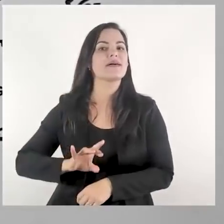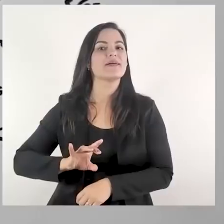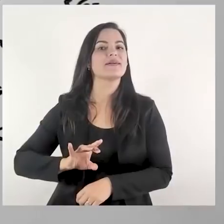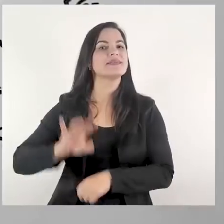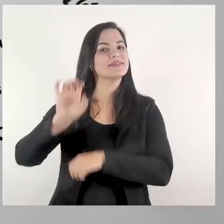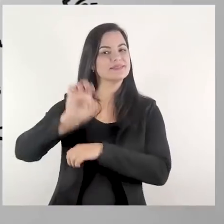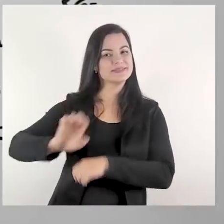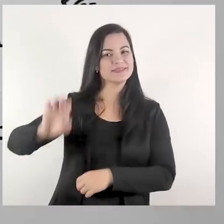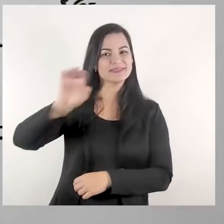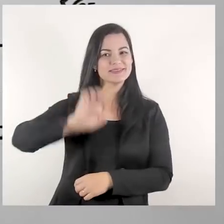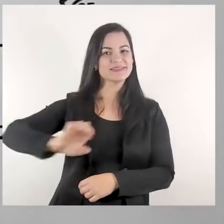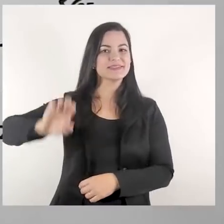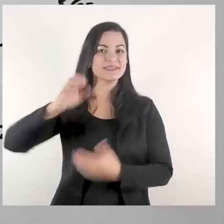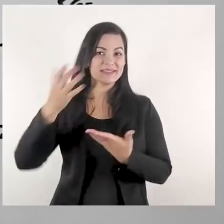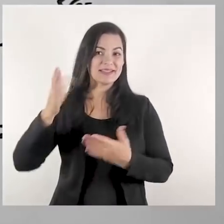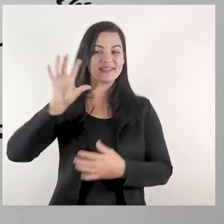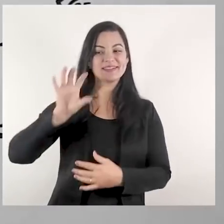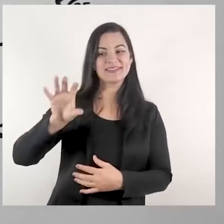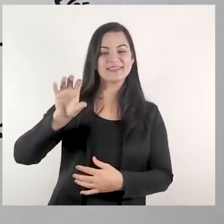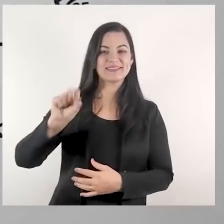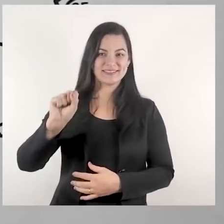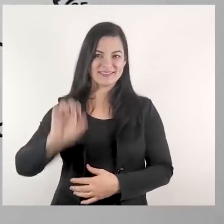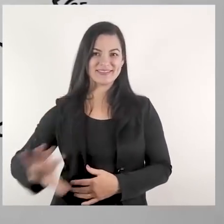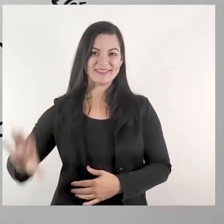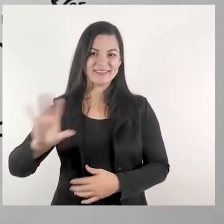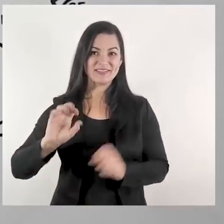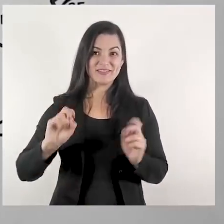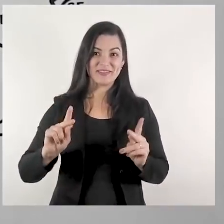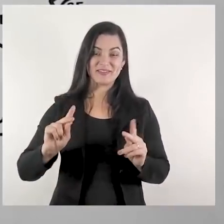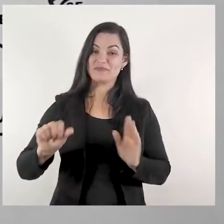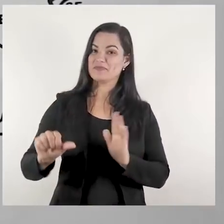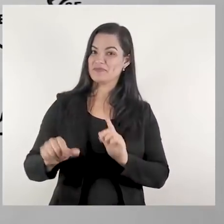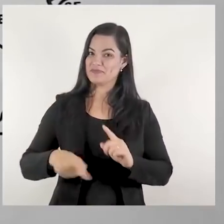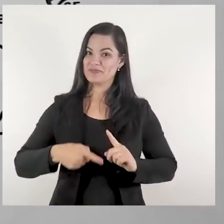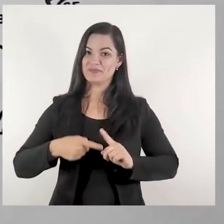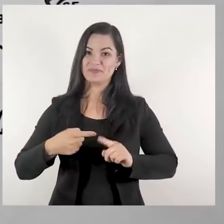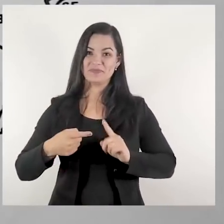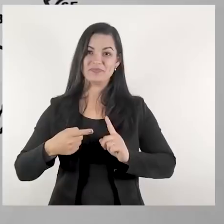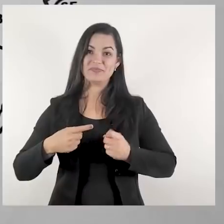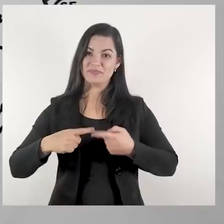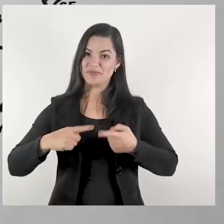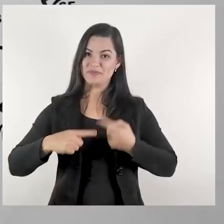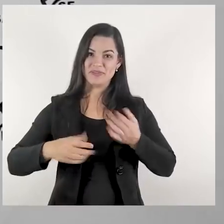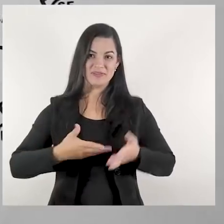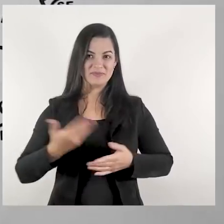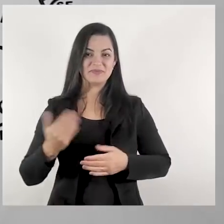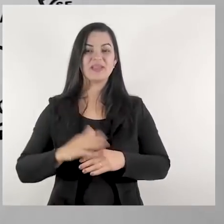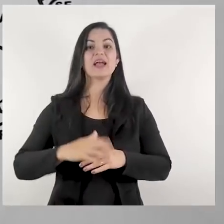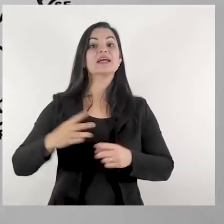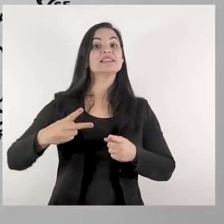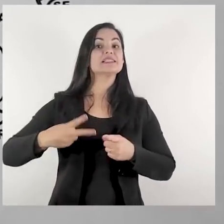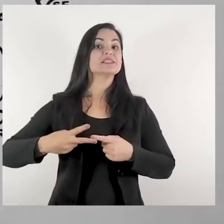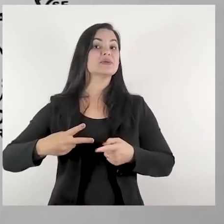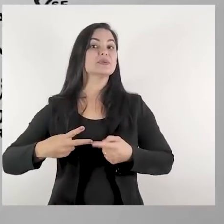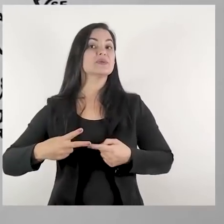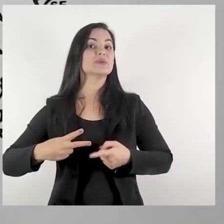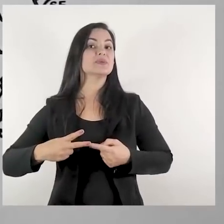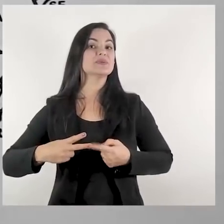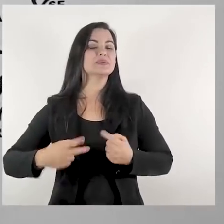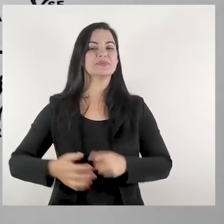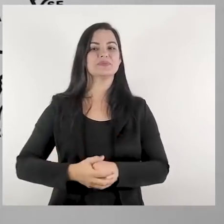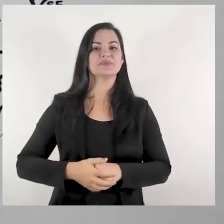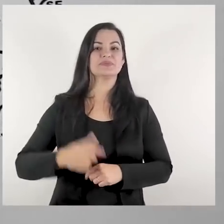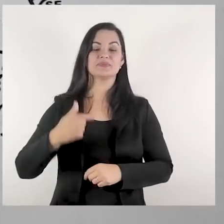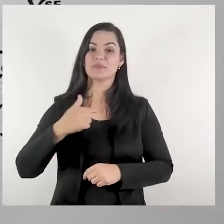temos para esses estados da região Sudeste. Então, essa é a primeira parte do desafio. A segunda